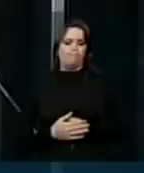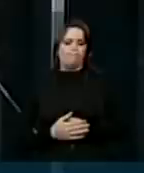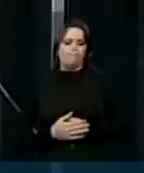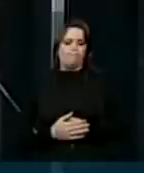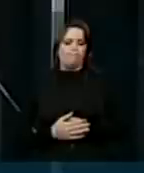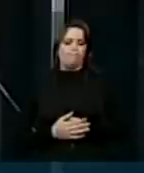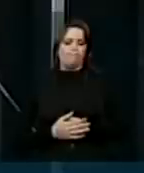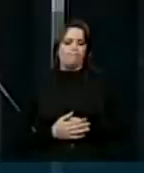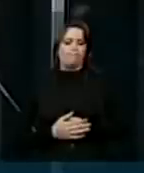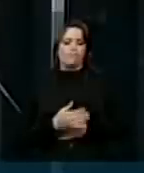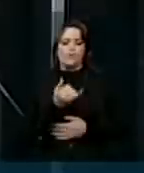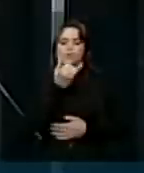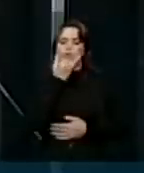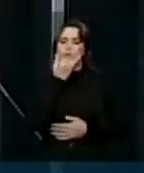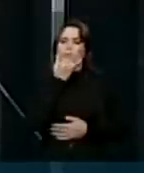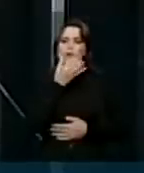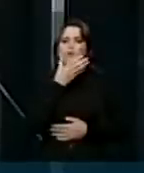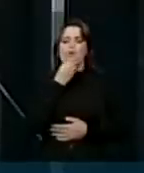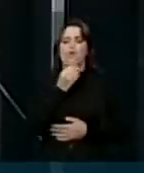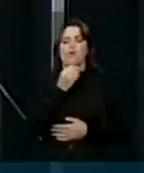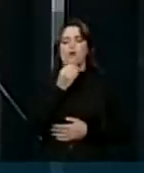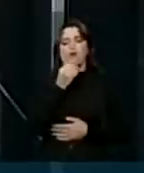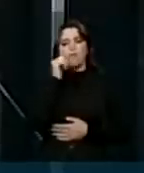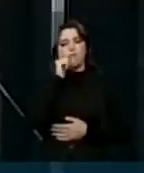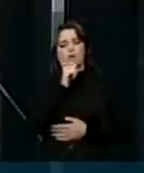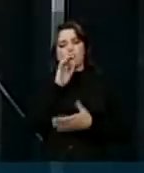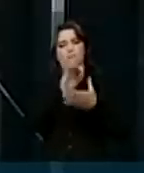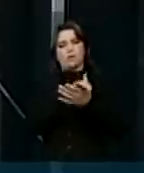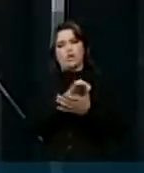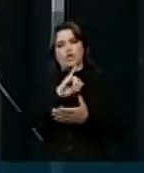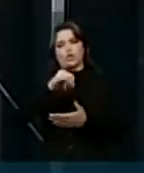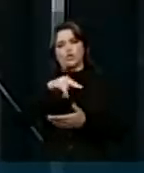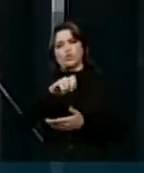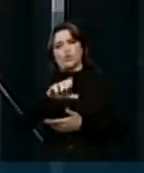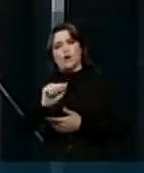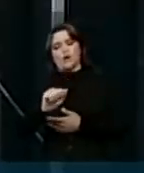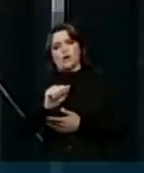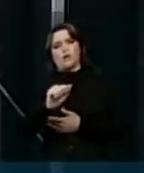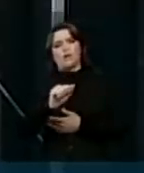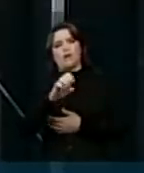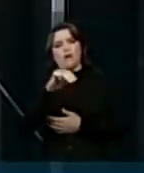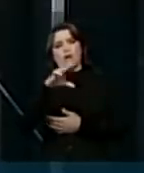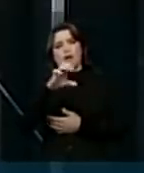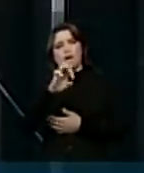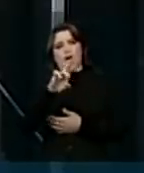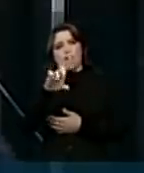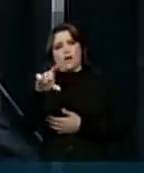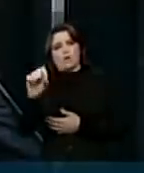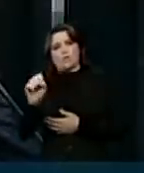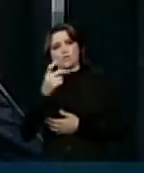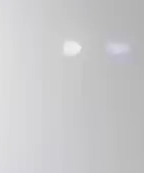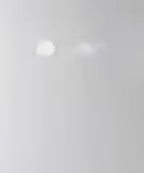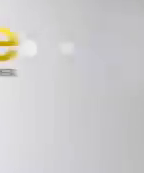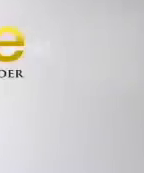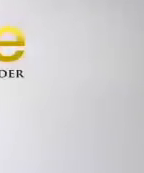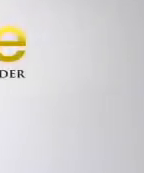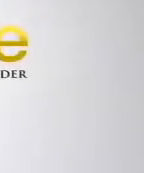Eu peço perdão a você, Joana, a você, Carlos. Que Deus abençoe o Brasil. Obrigado, senhor presidente.